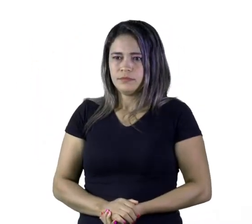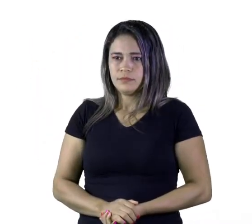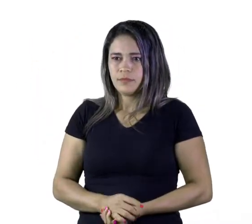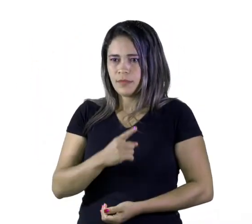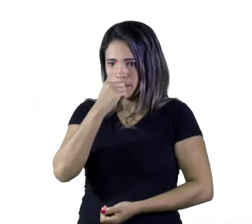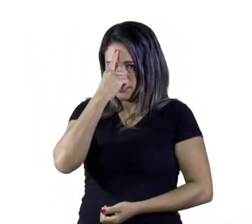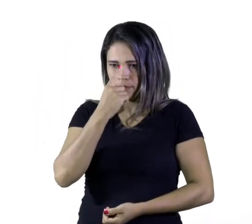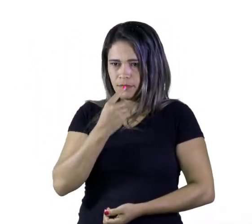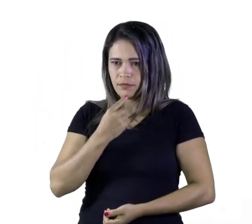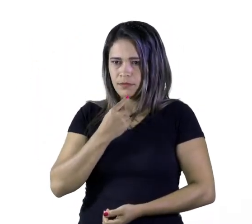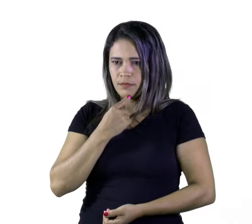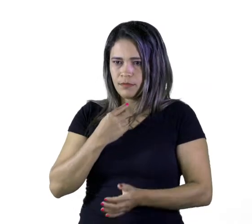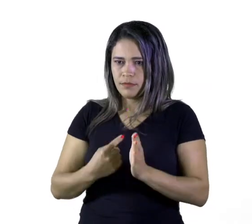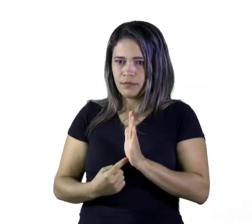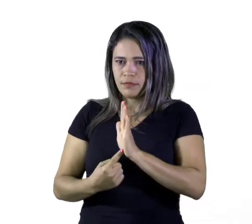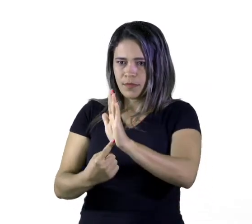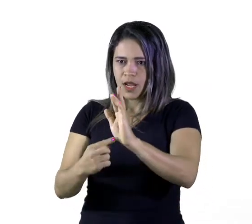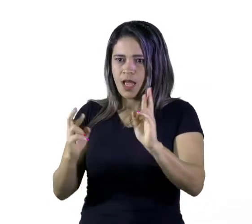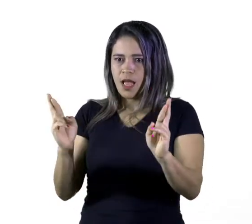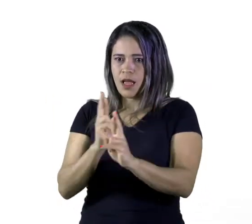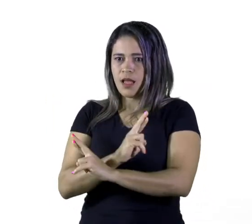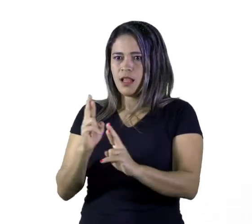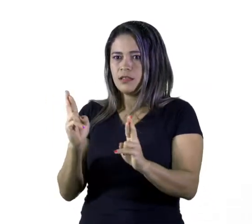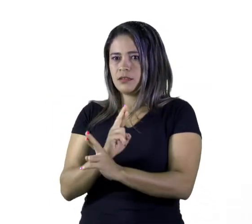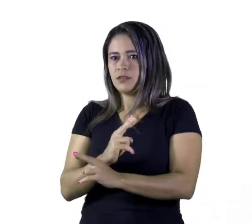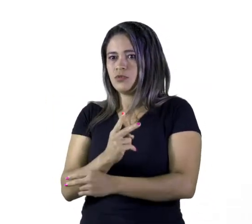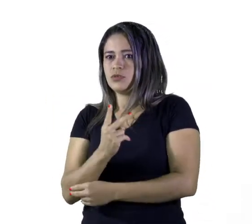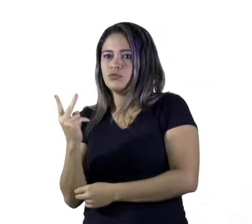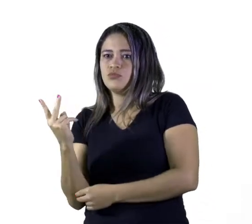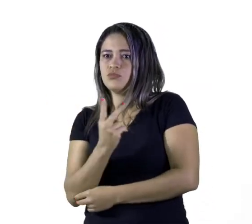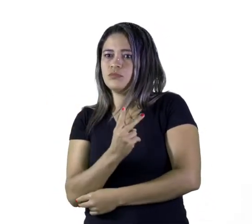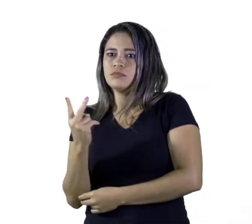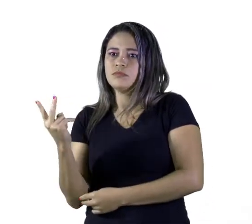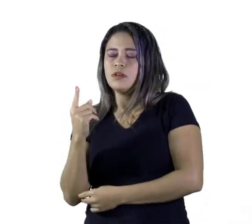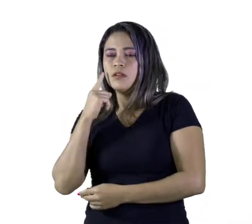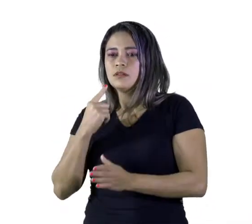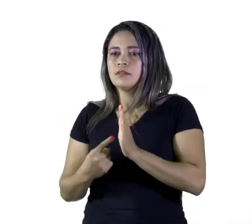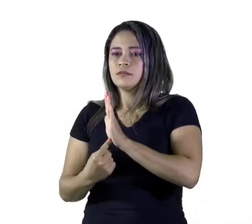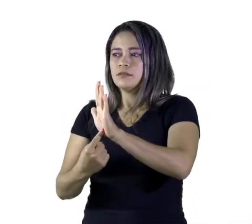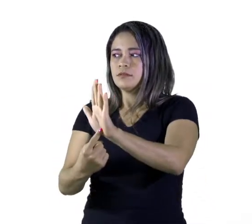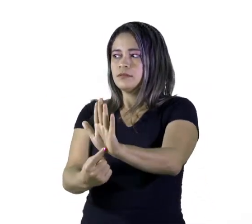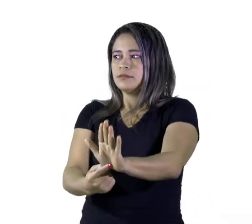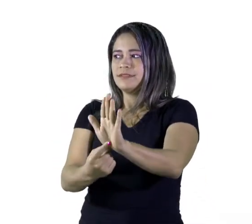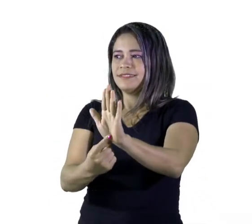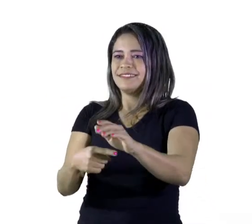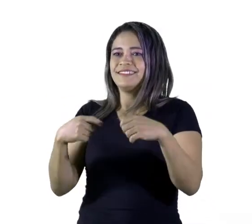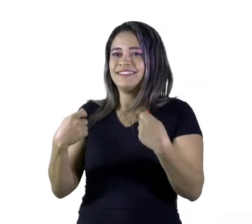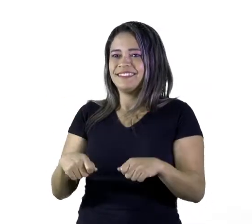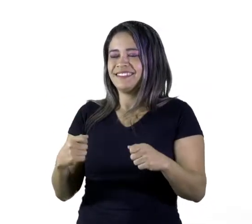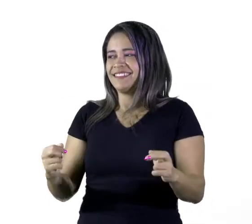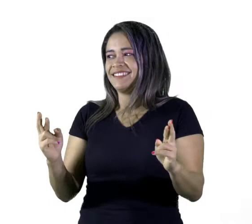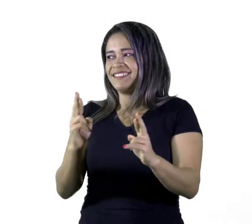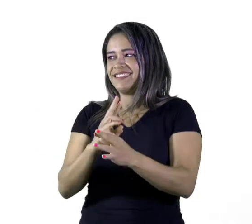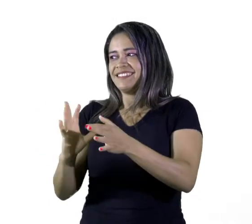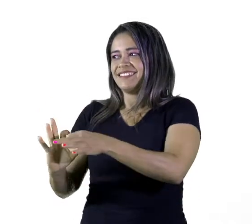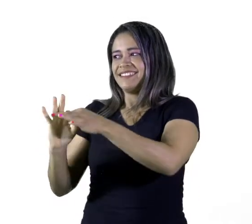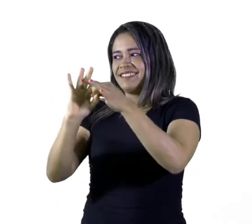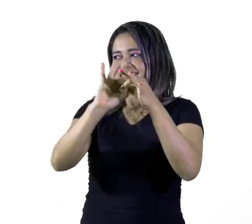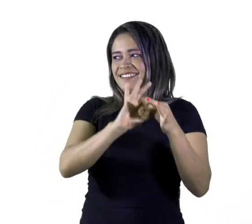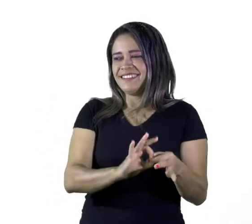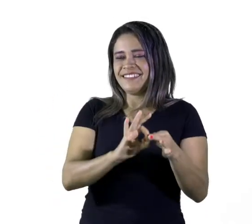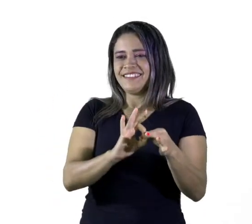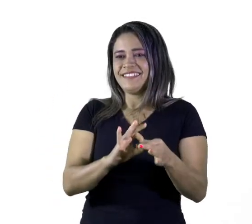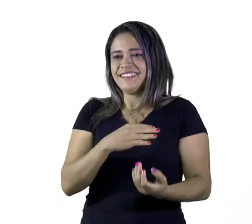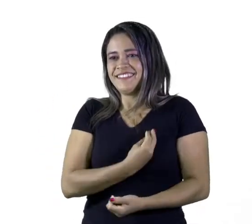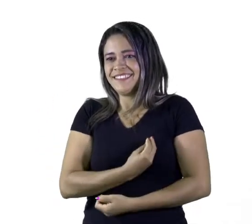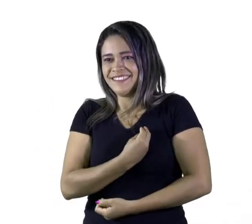um pouco da relação entre a cidade e o campo. Isso está te mostrando que um precisa do outro para sobreviver.